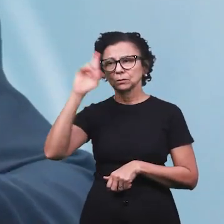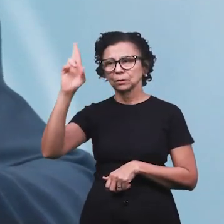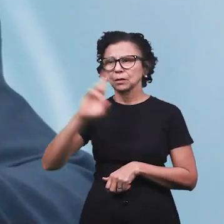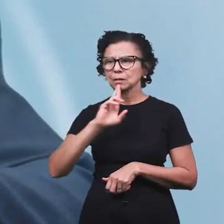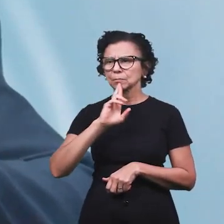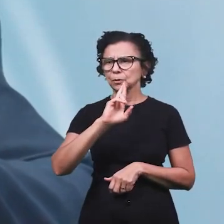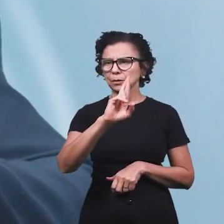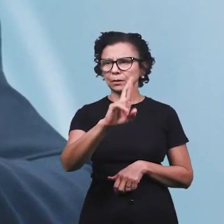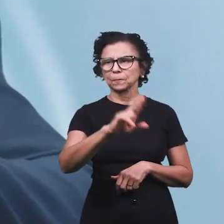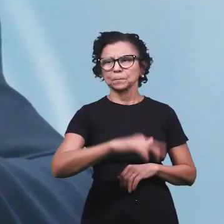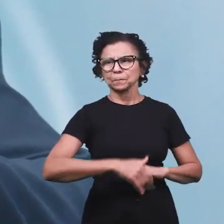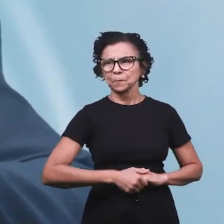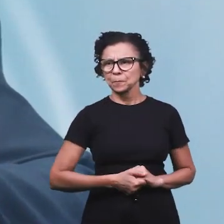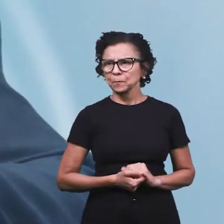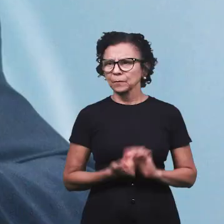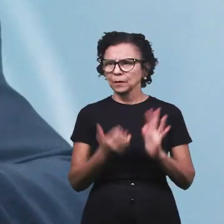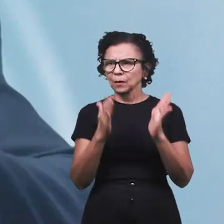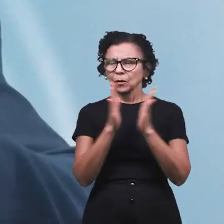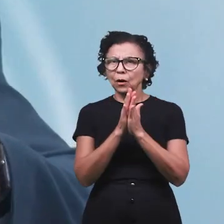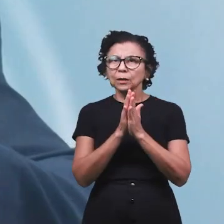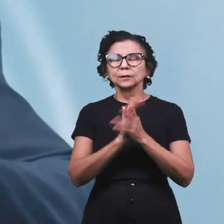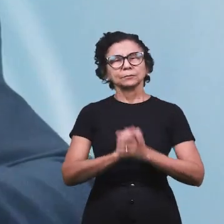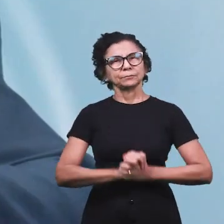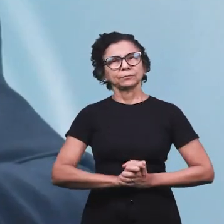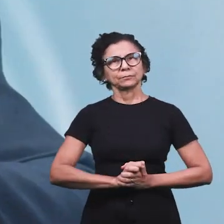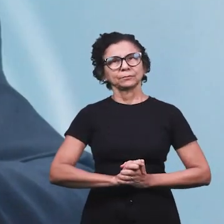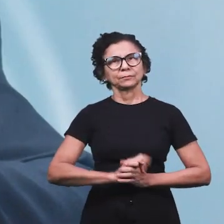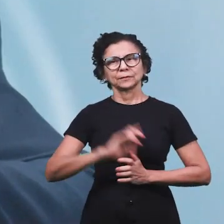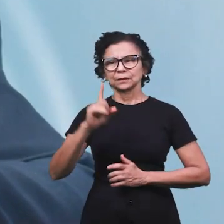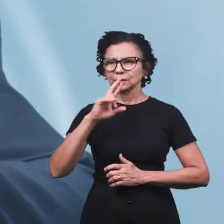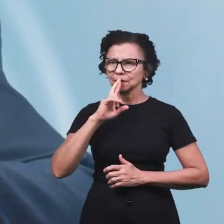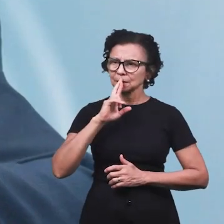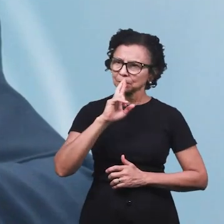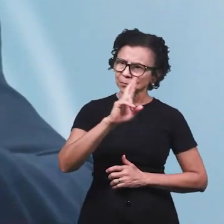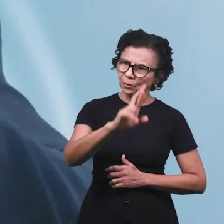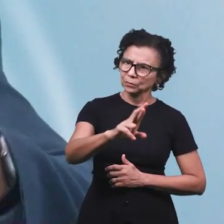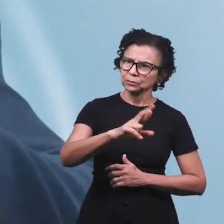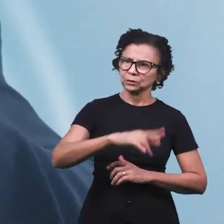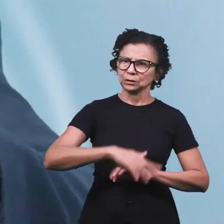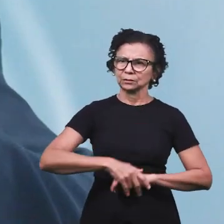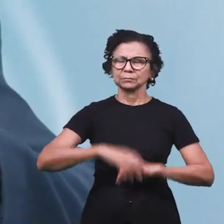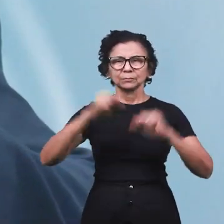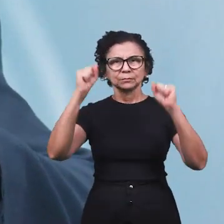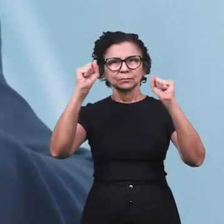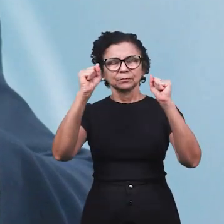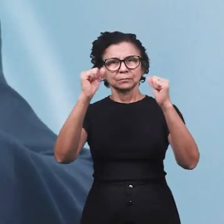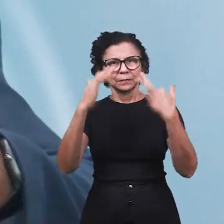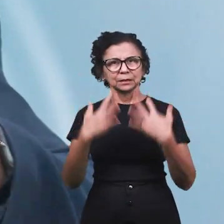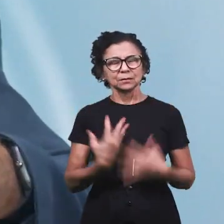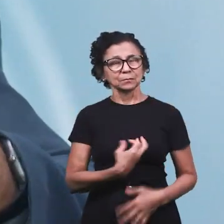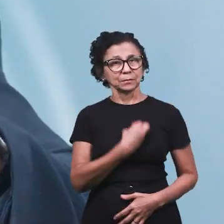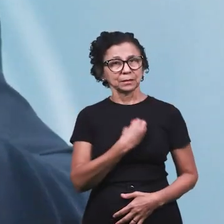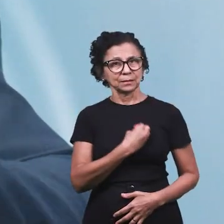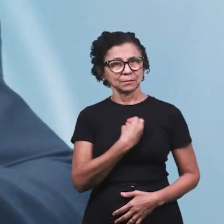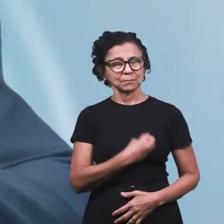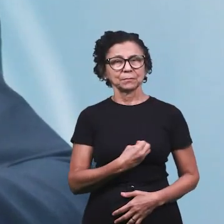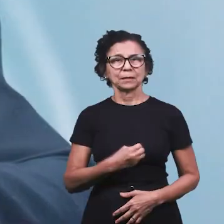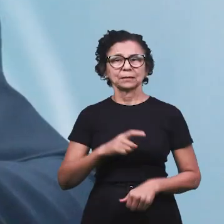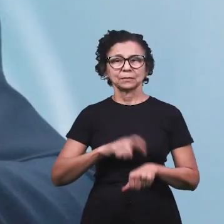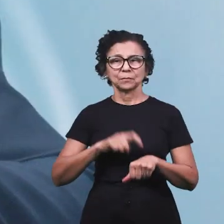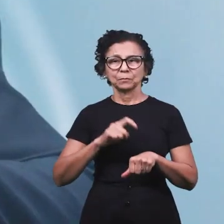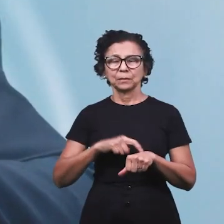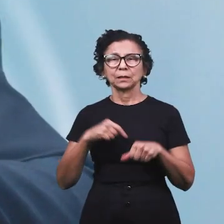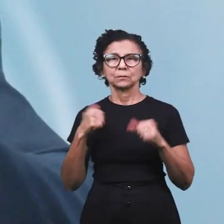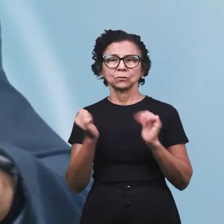operou. Ore e o Senhor opera. Essa é a grande bênção, é participar dessa maravilha que é a